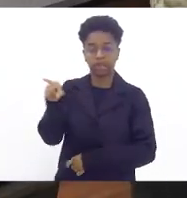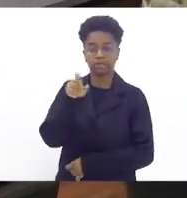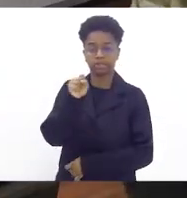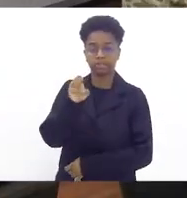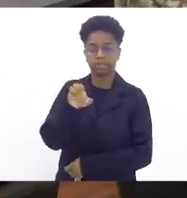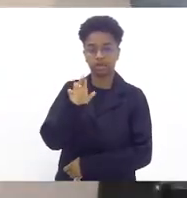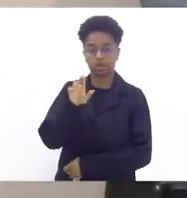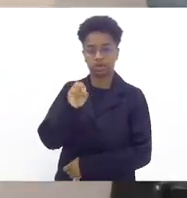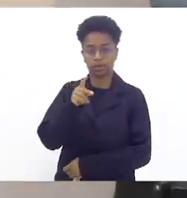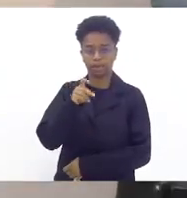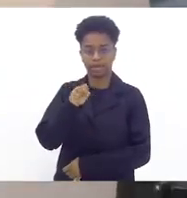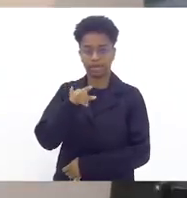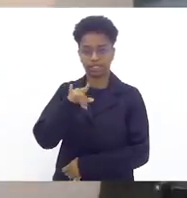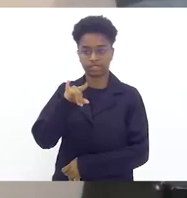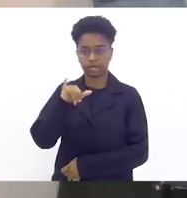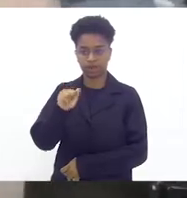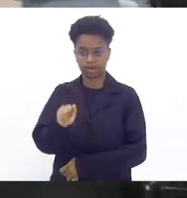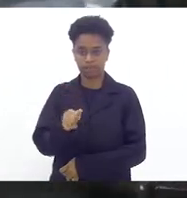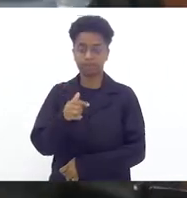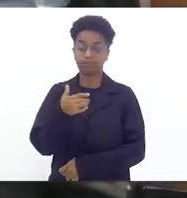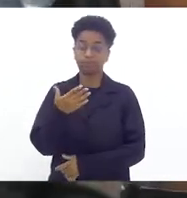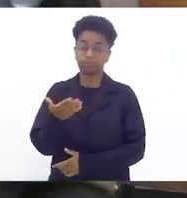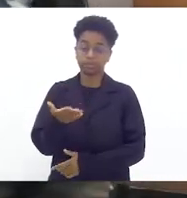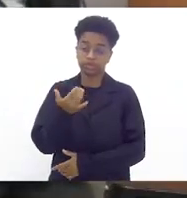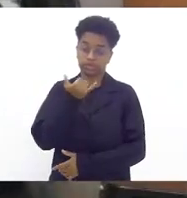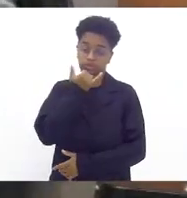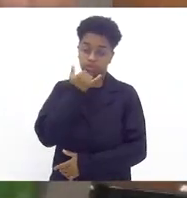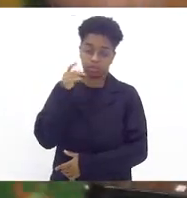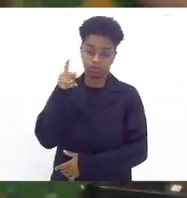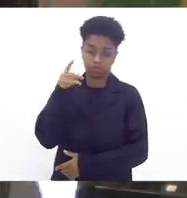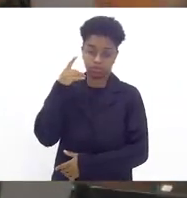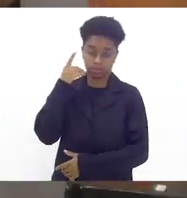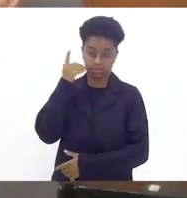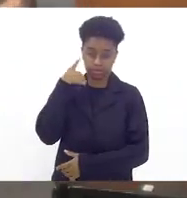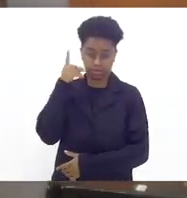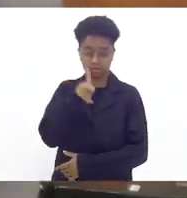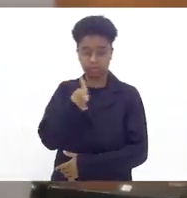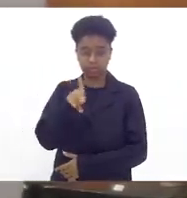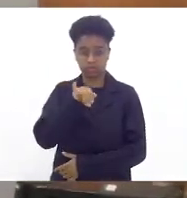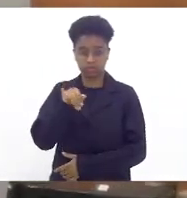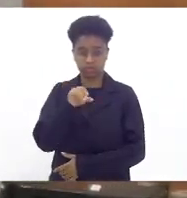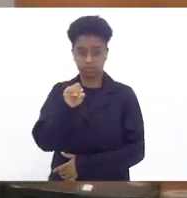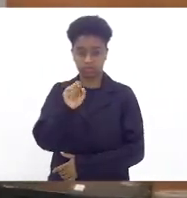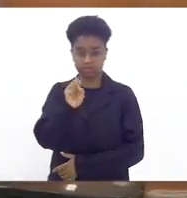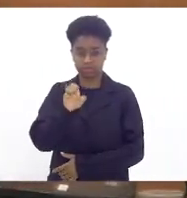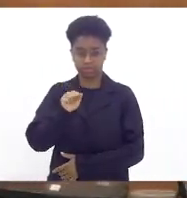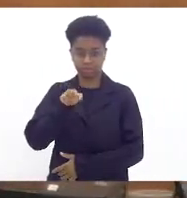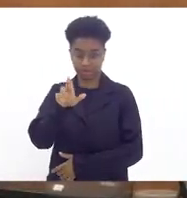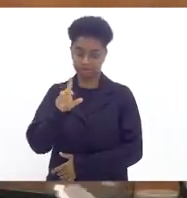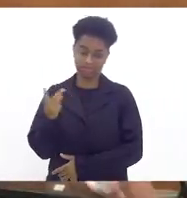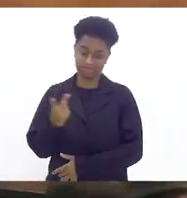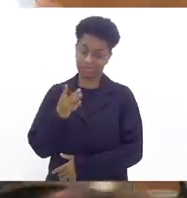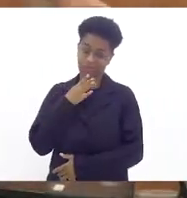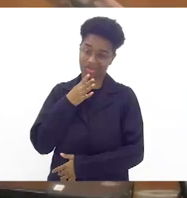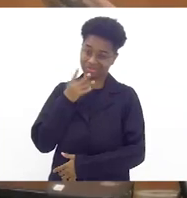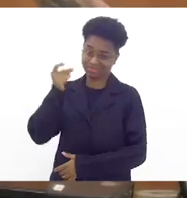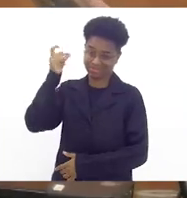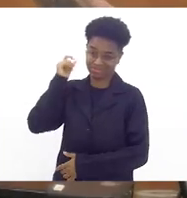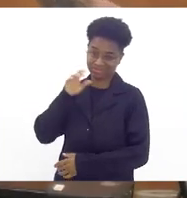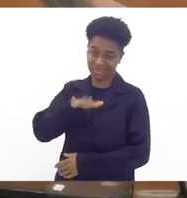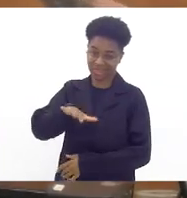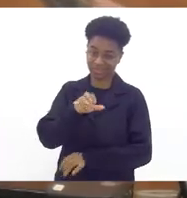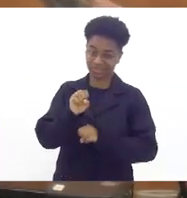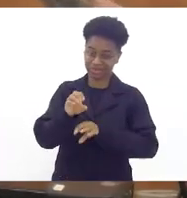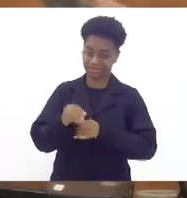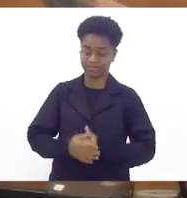Eu vou ser rápido, professor Josimar, desculpa, deputado Josimar, a gente se conhece como é na educação, então foi força do